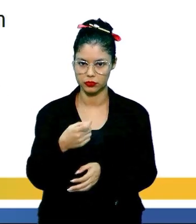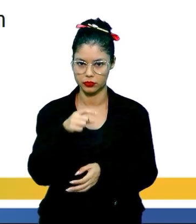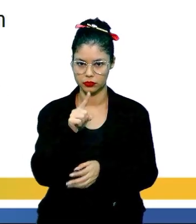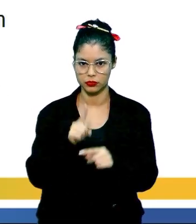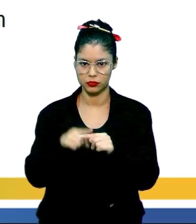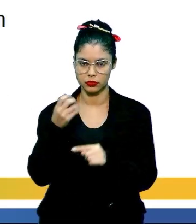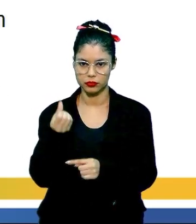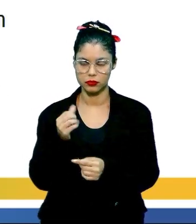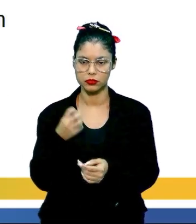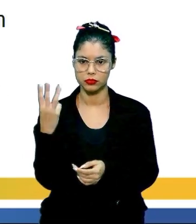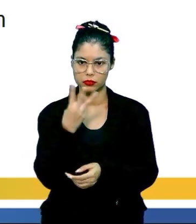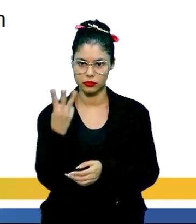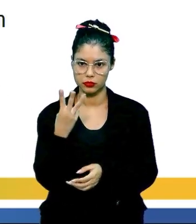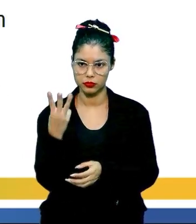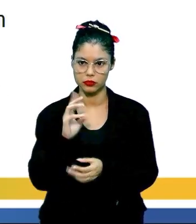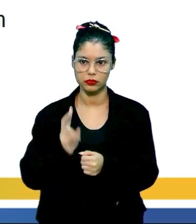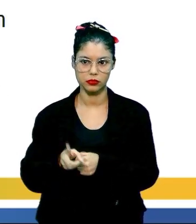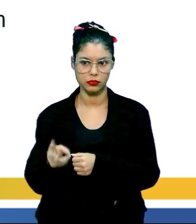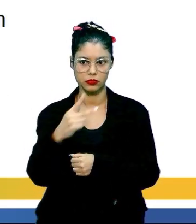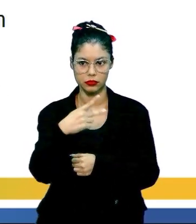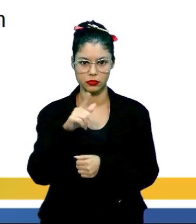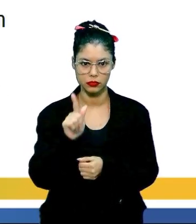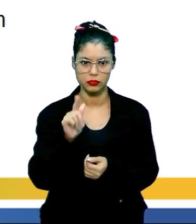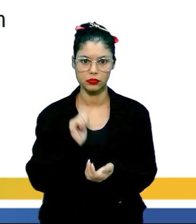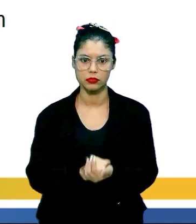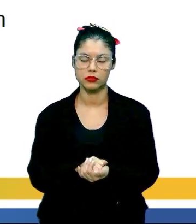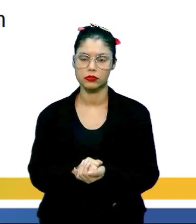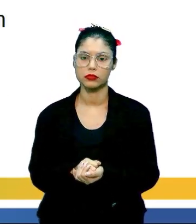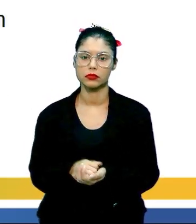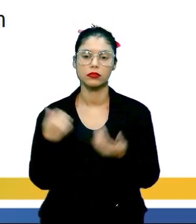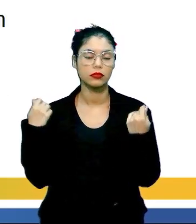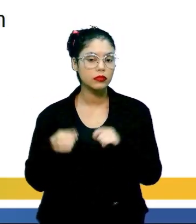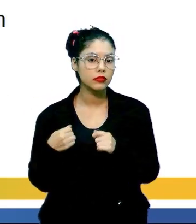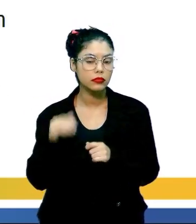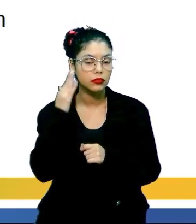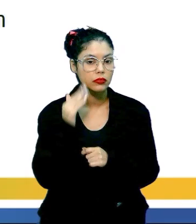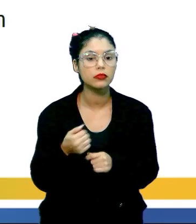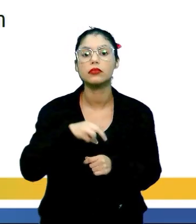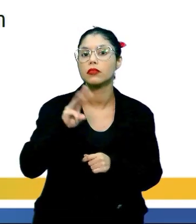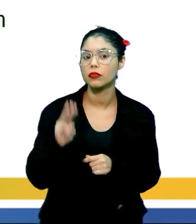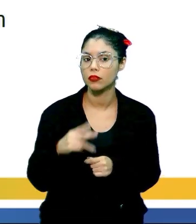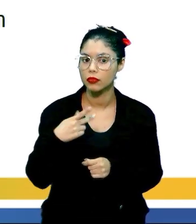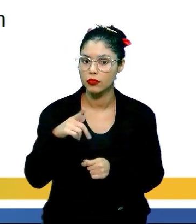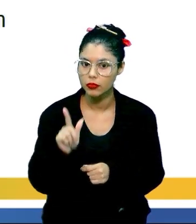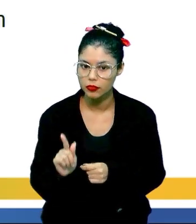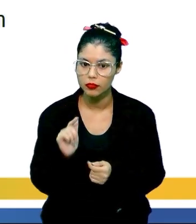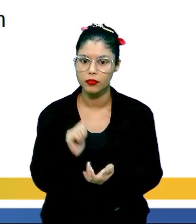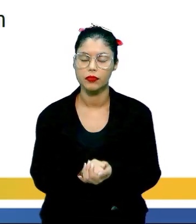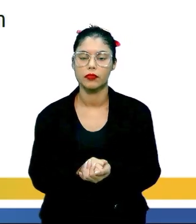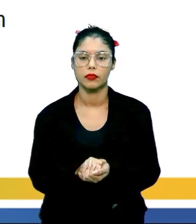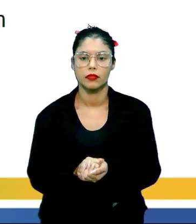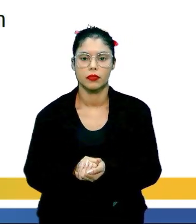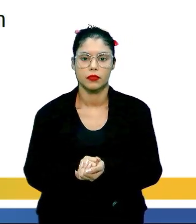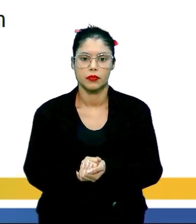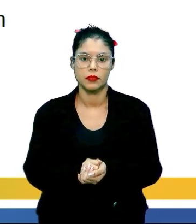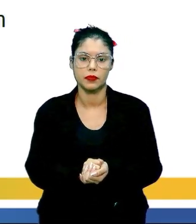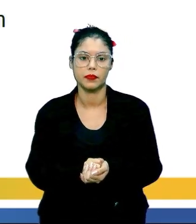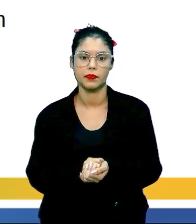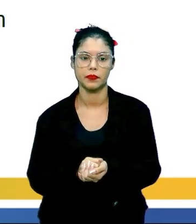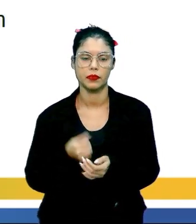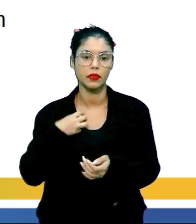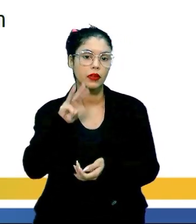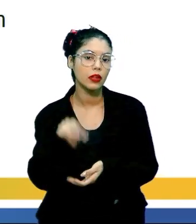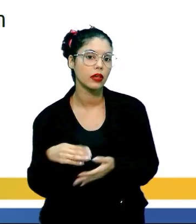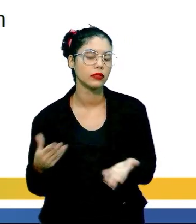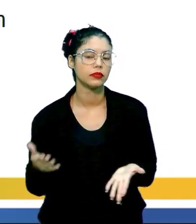x e x mais 6, termos consecutivos de uma PG, tá? Eu preciso saber quem é essa PG. Ok? Para me saber